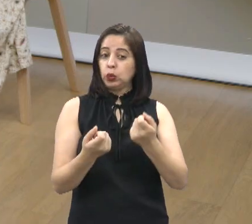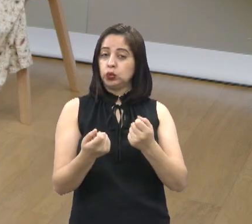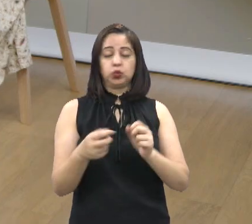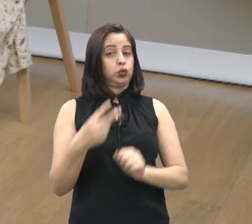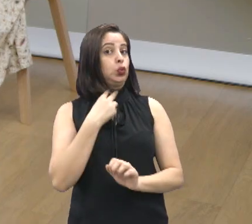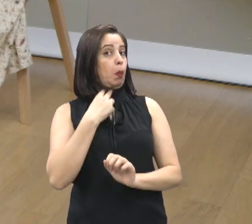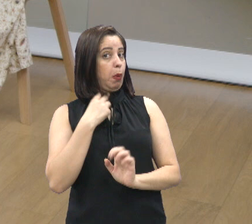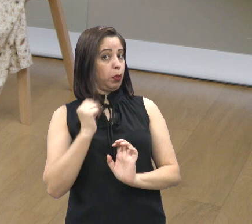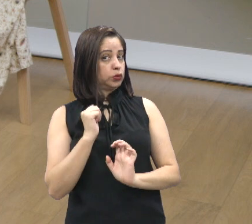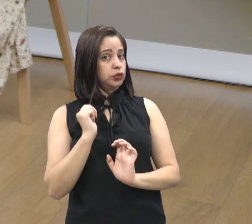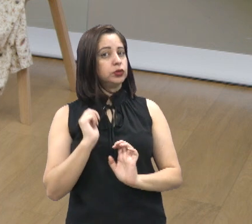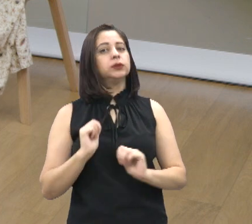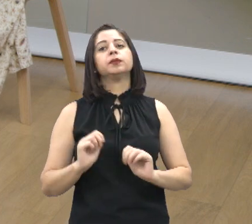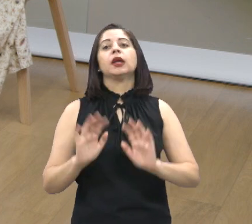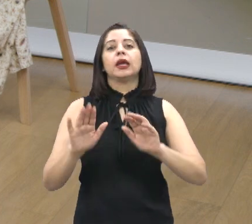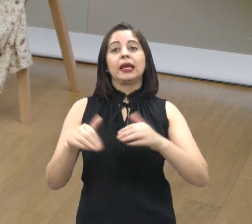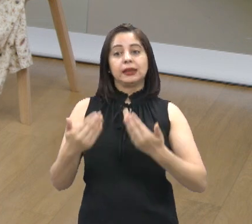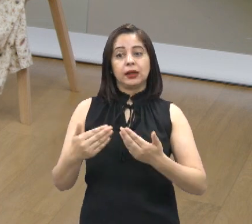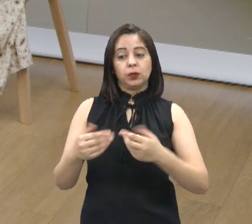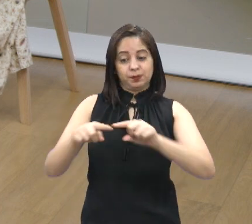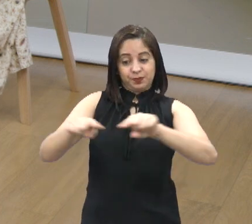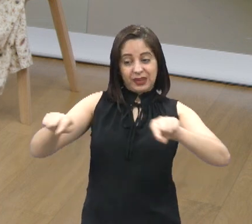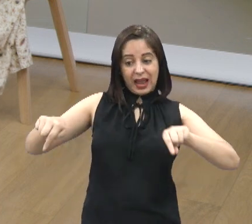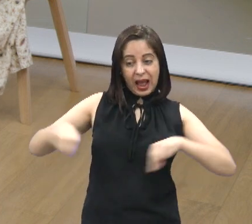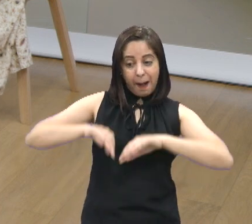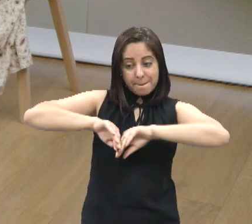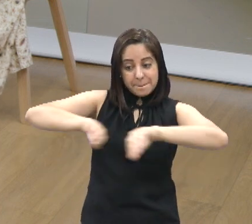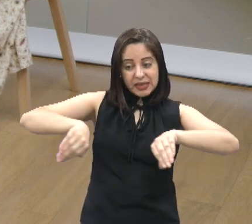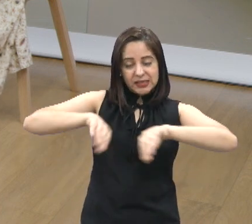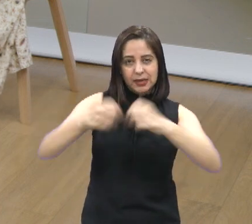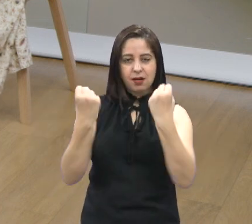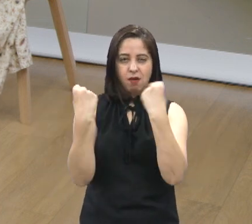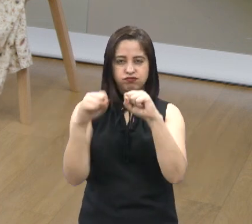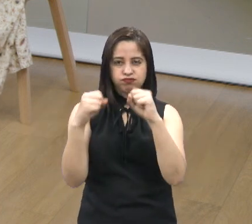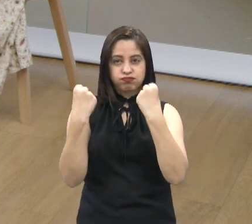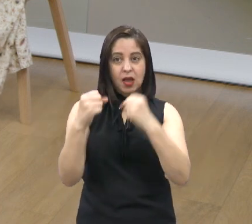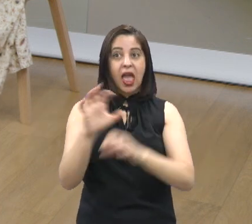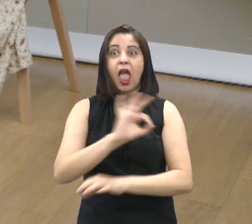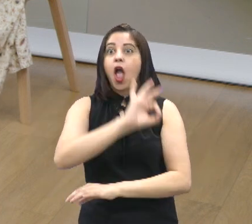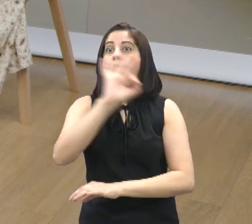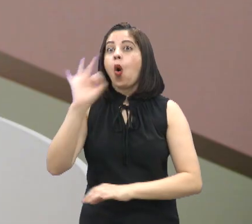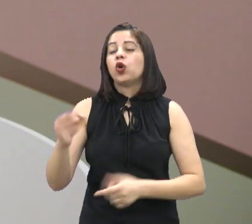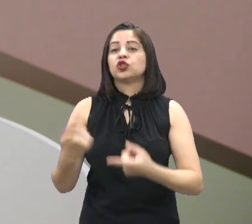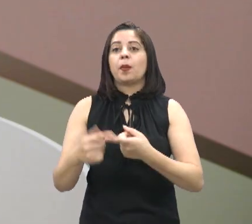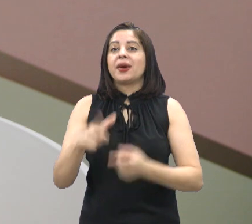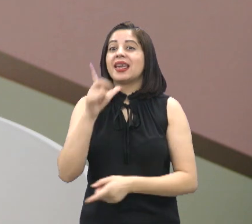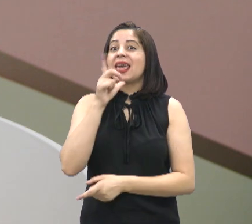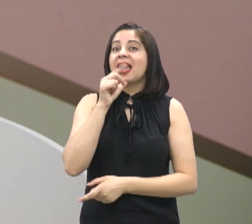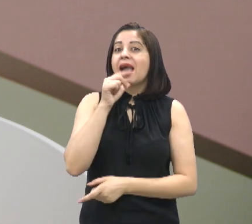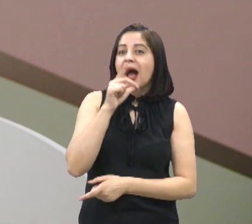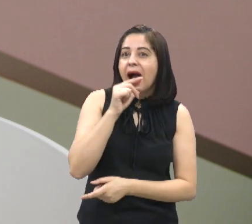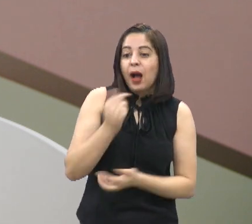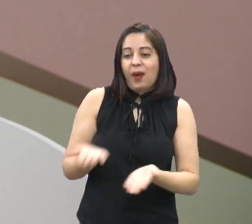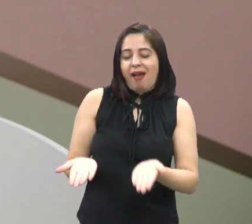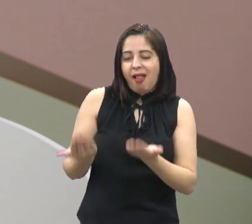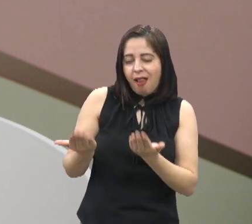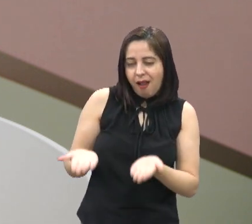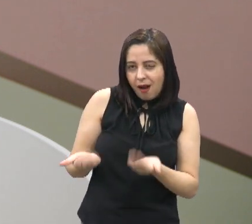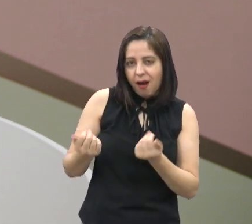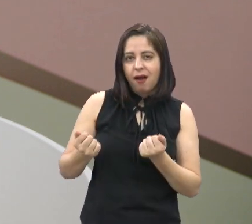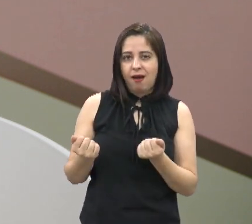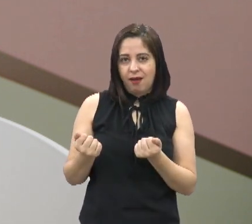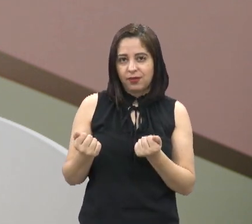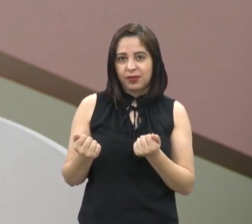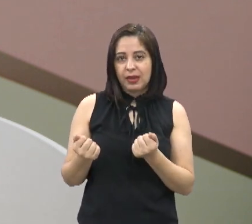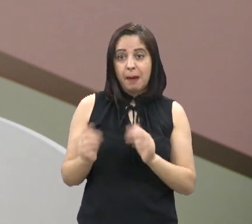A hidroginástica é interessante justamente por tudo que ela explicou, por ser na água, em relação ao impacto, né? Mas, assim, para